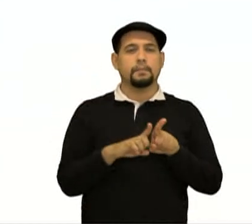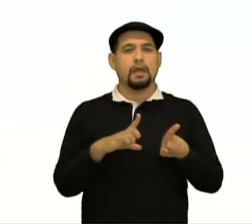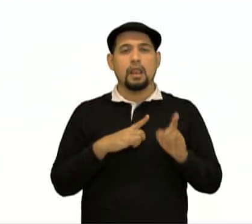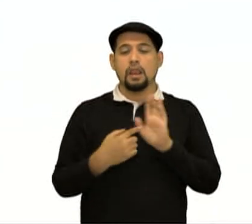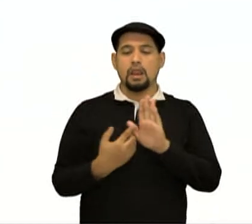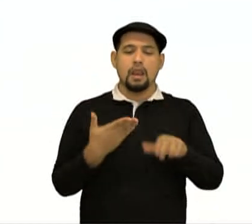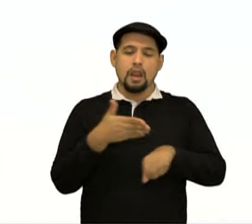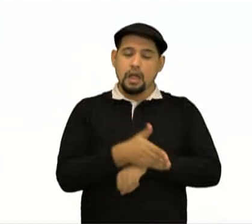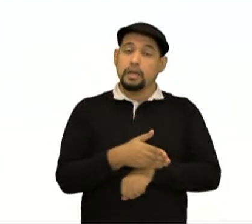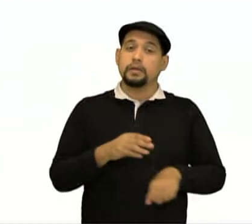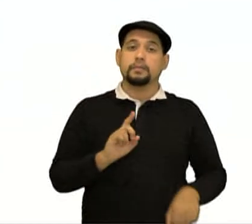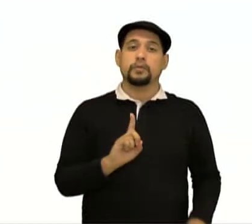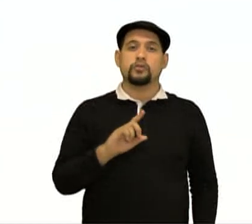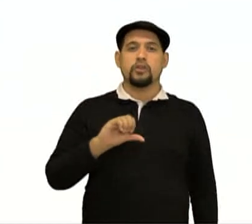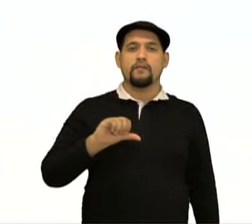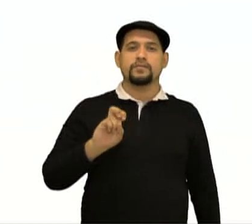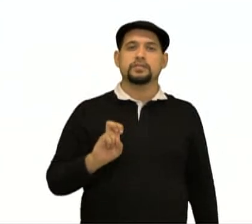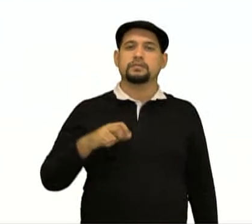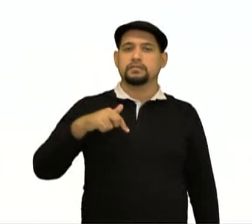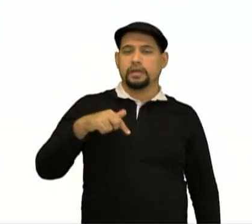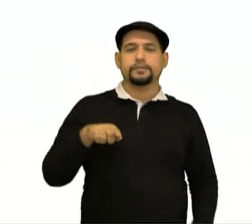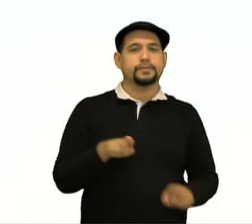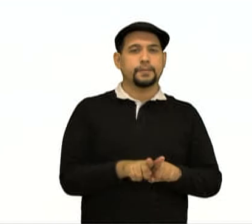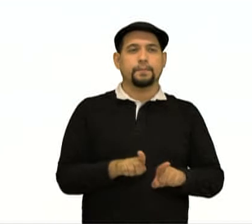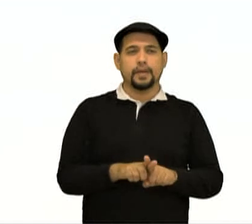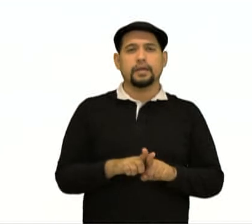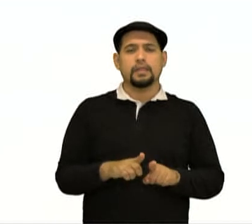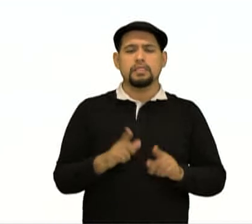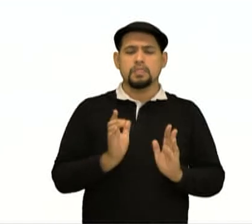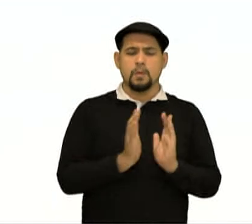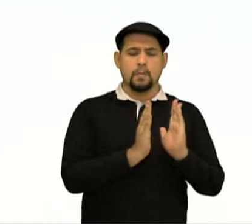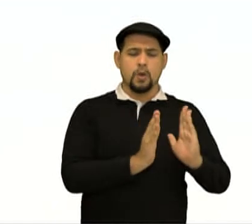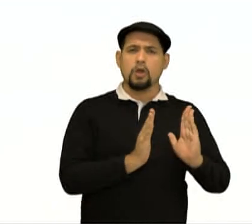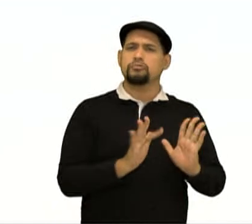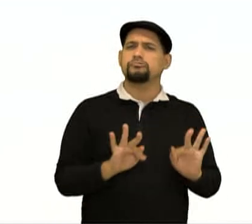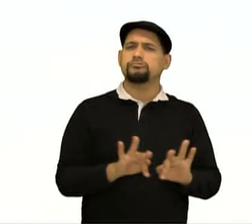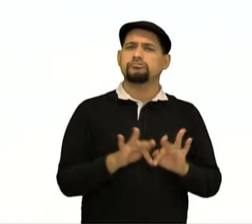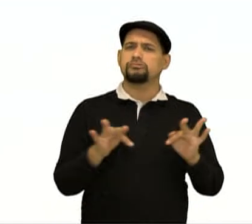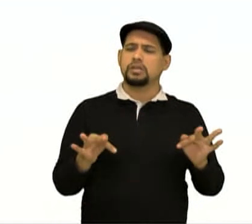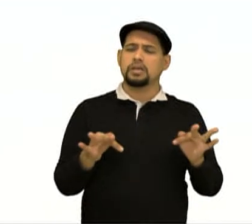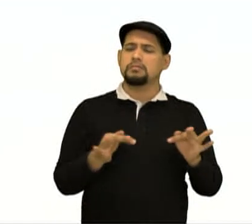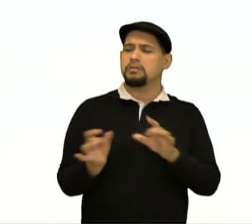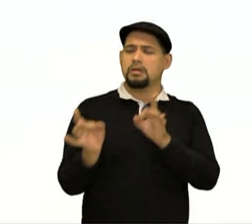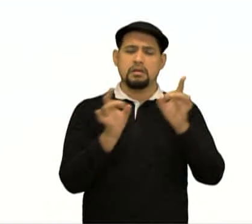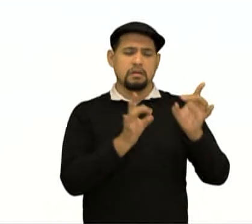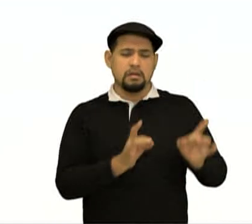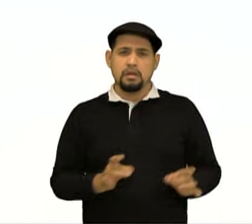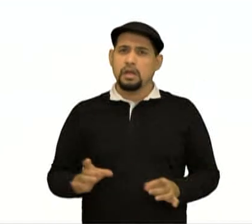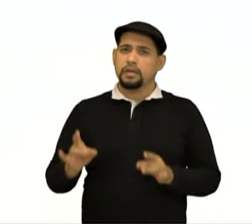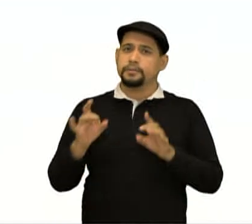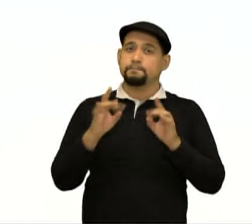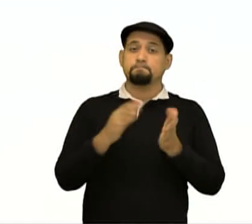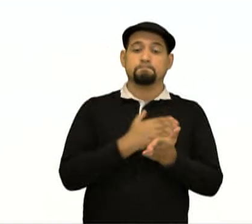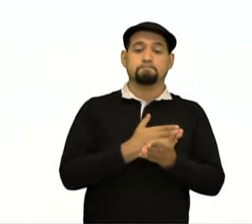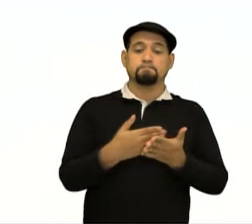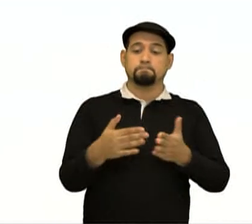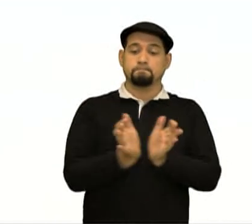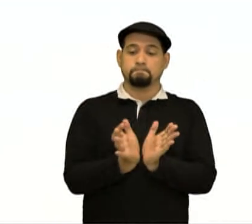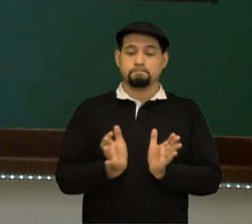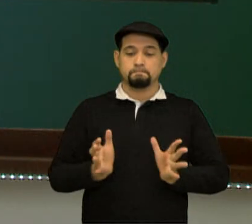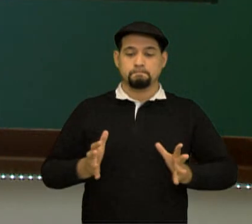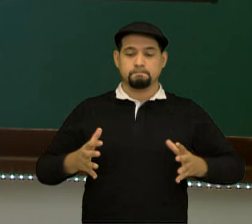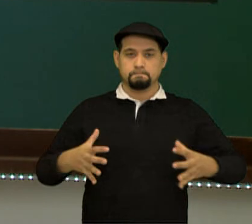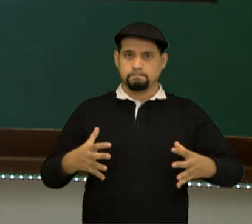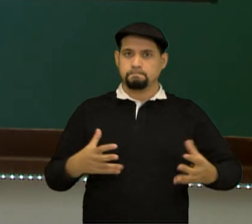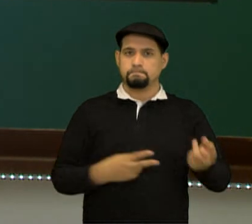em 57 de um bloco simples de livre-mercado passamos para uma comunidade